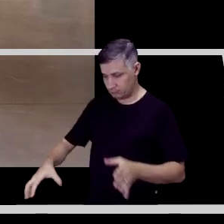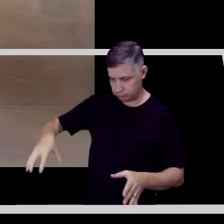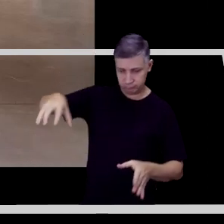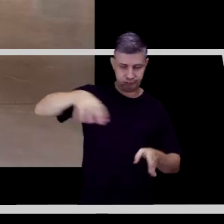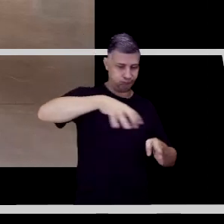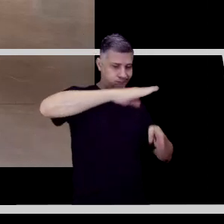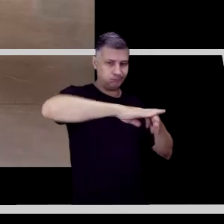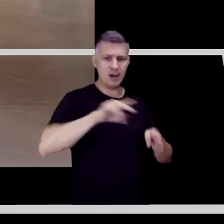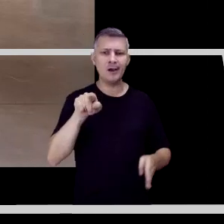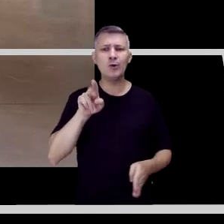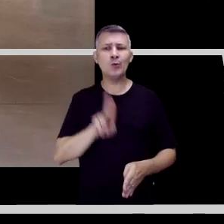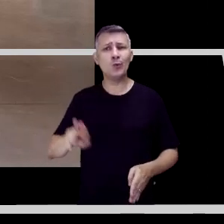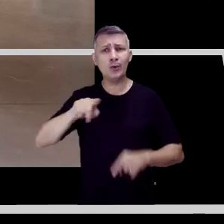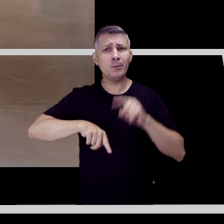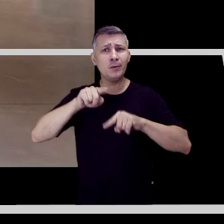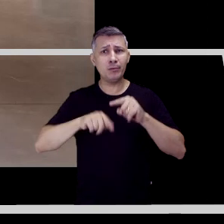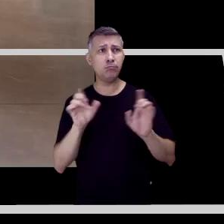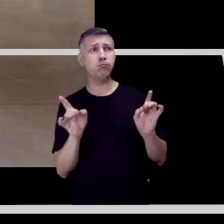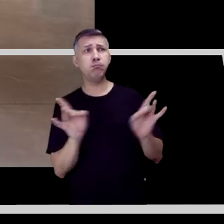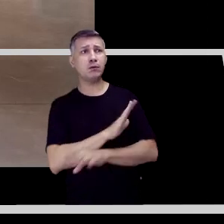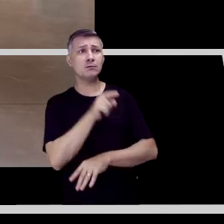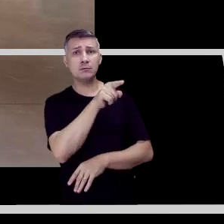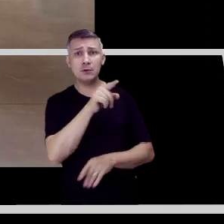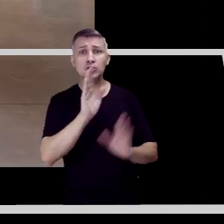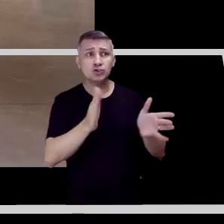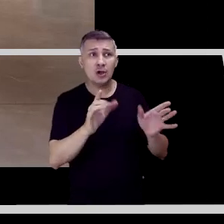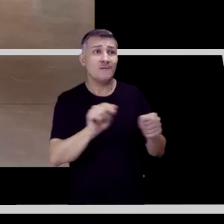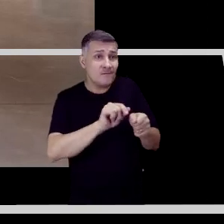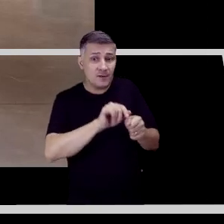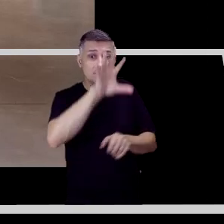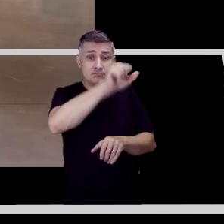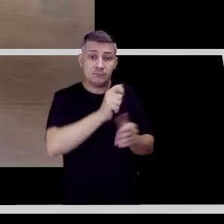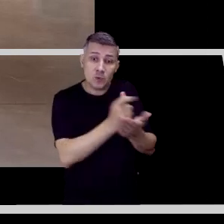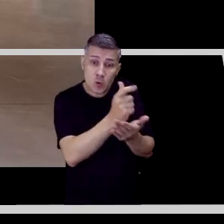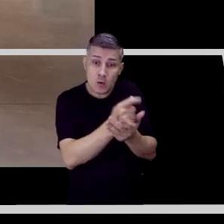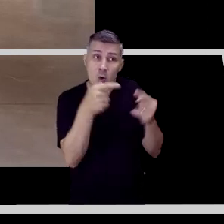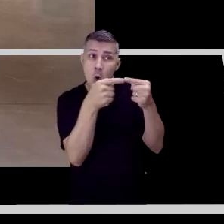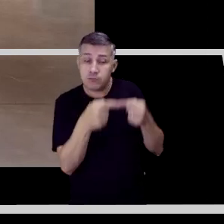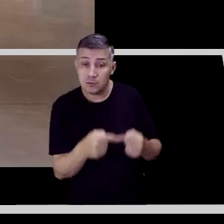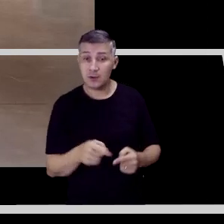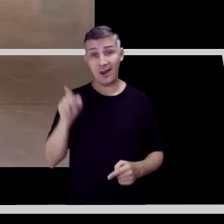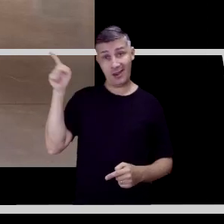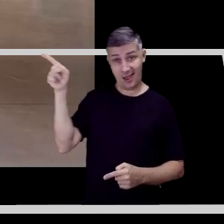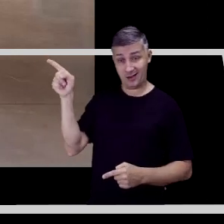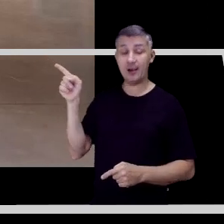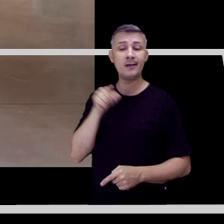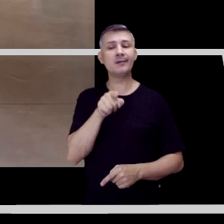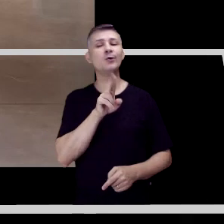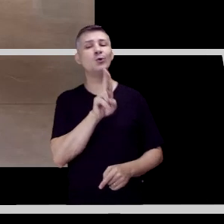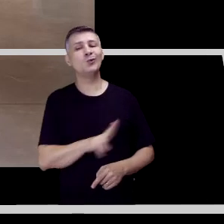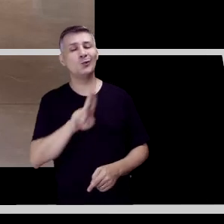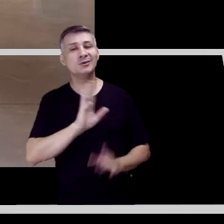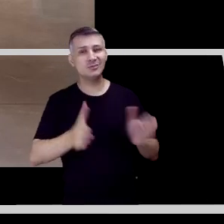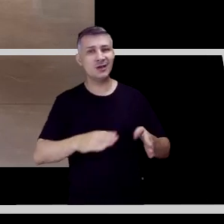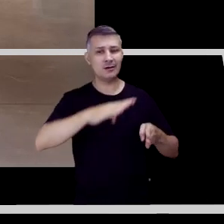do CREA, aqui a gente usa peças disponíveis na indústria. Então, os brises eles foram feitos todos sob medida. Aqui não, aqui a